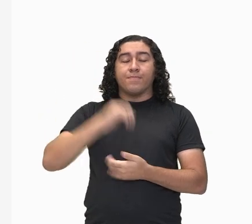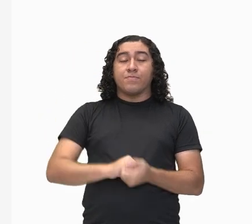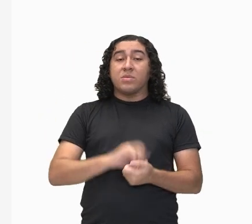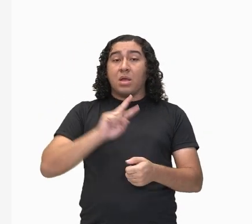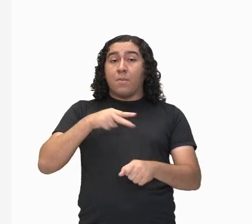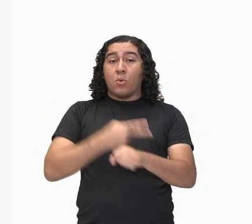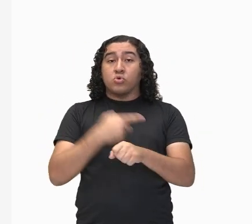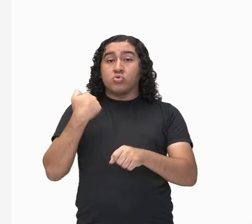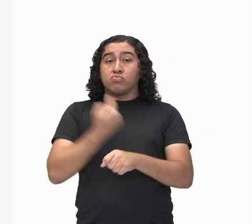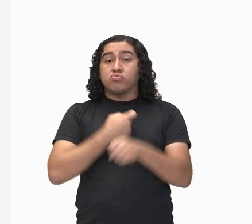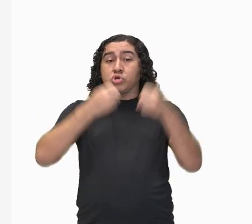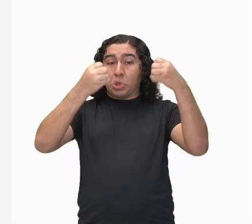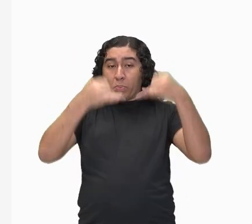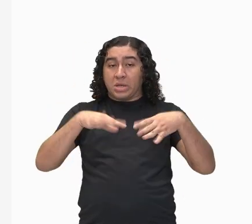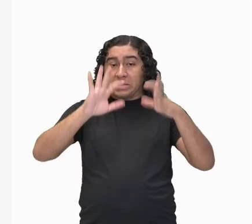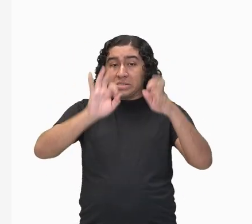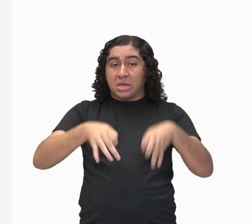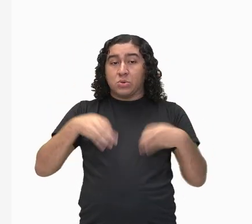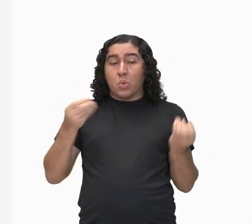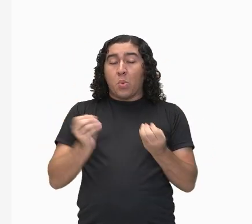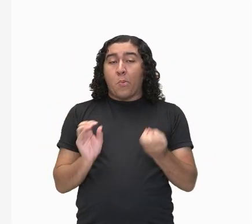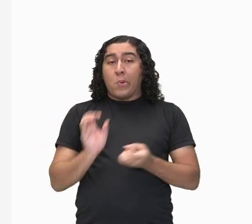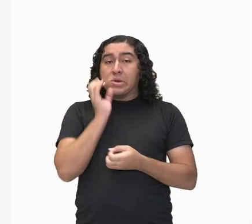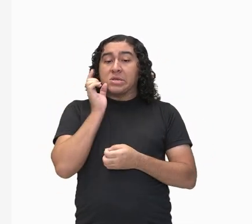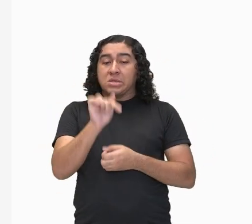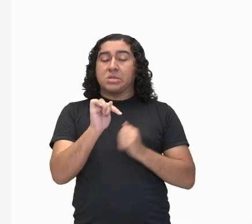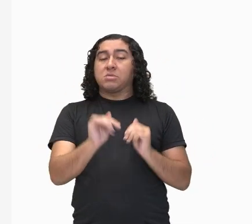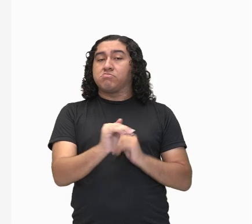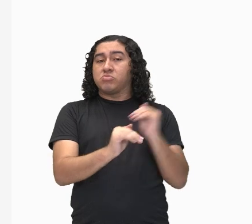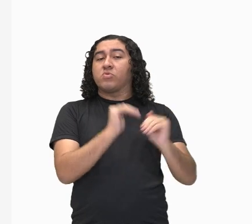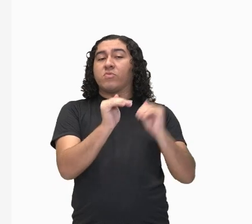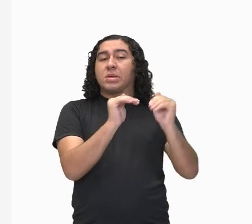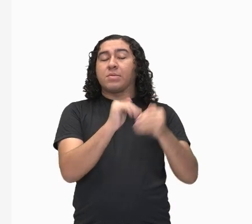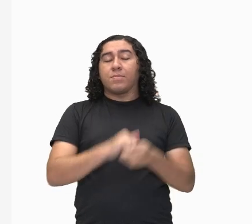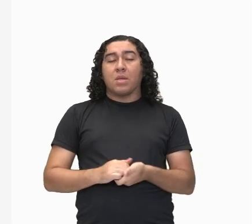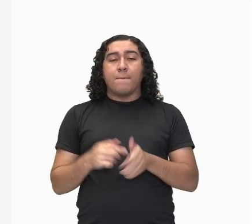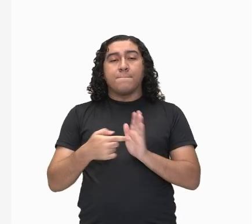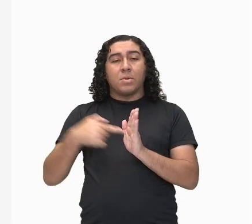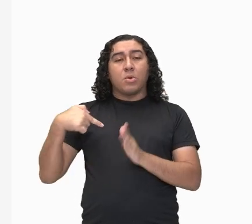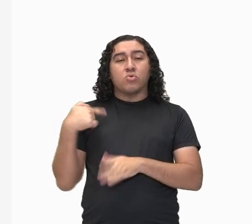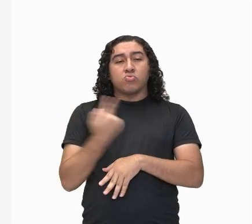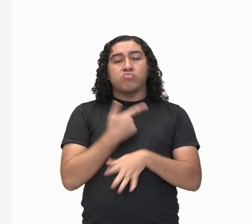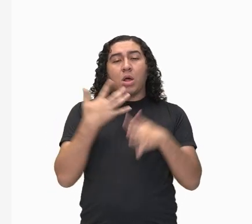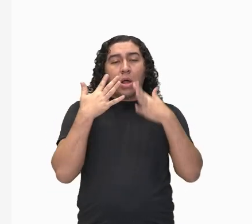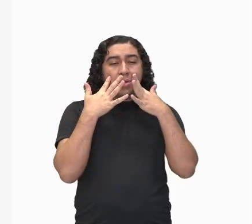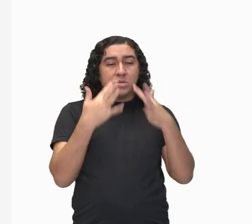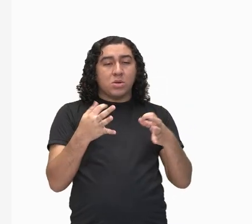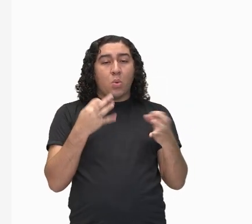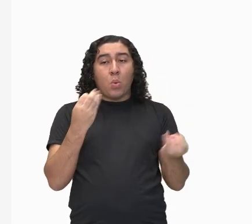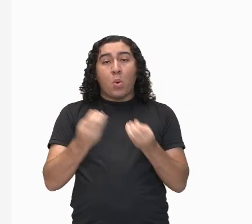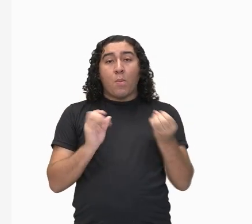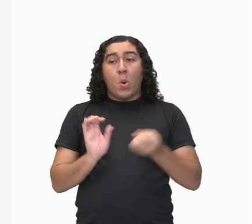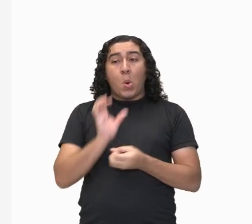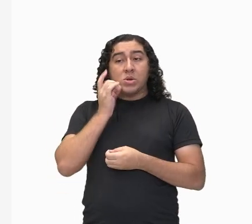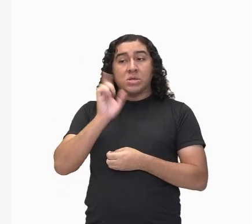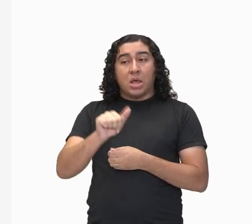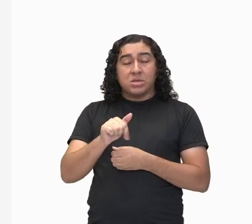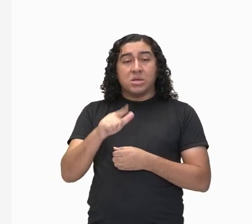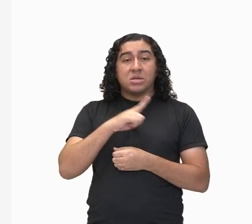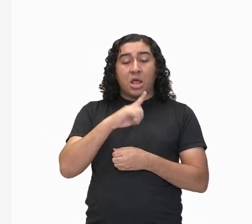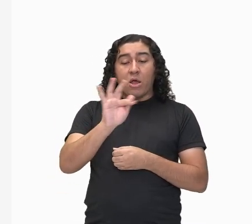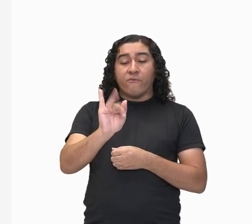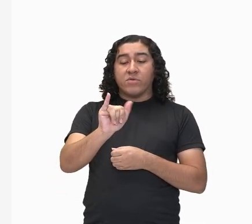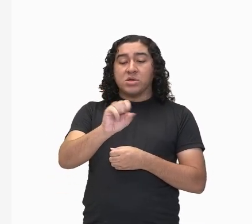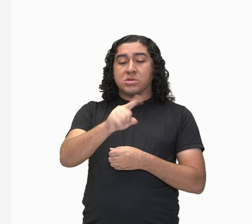gente vai explicar como é que acontece esse processo. Primeiro a gente vai observar como é que acontece esse processo de fissão